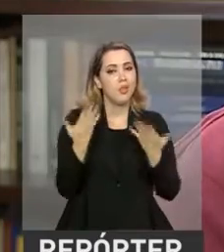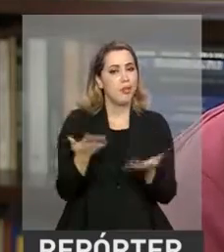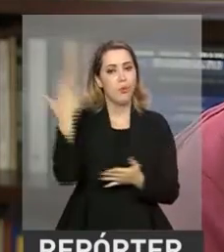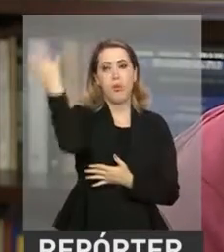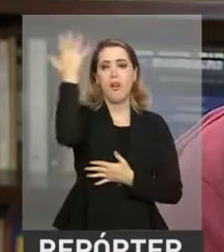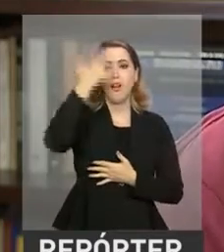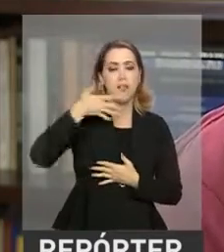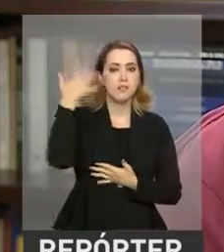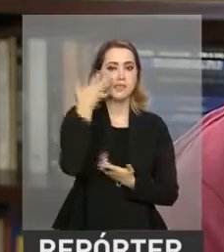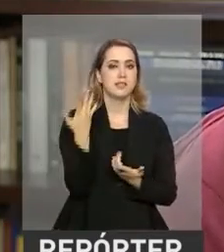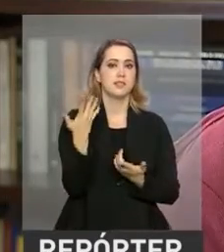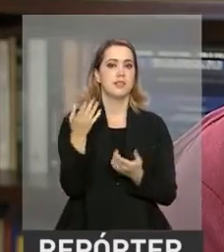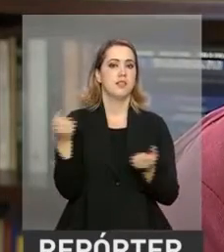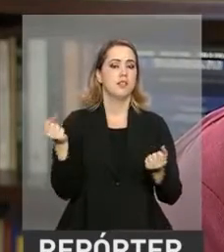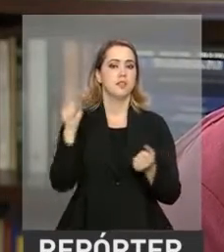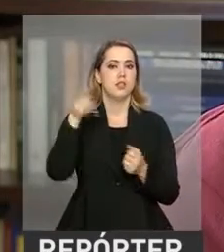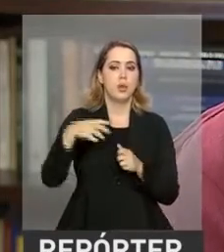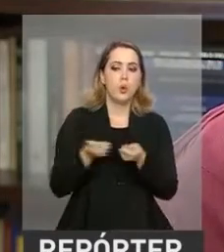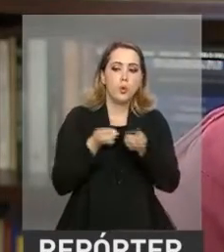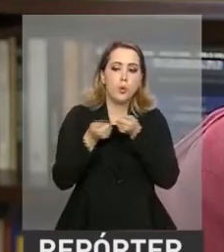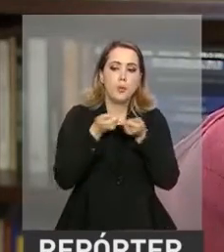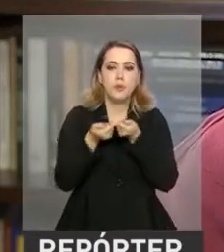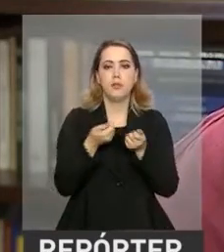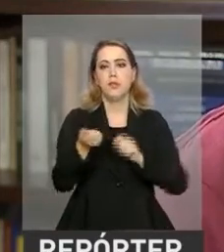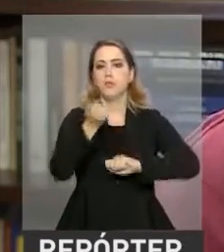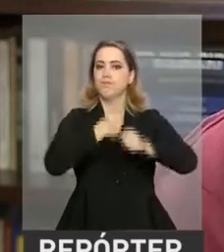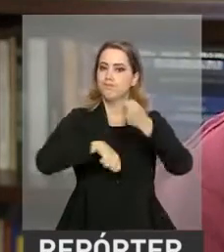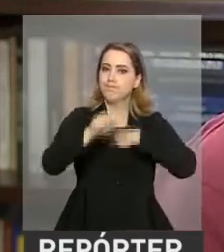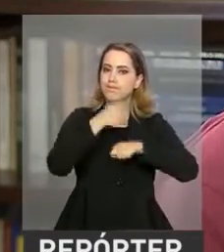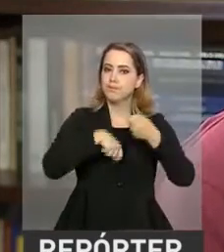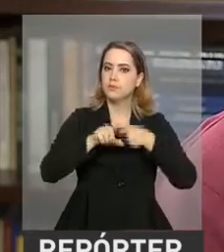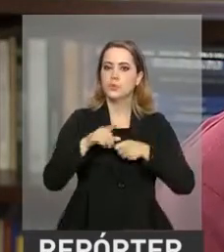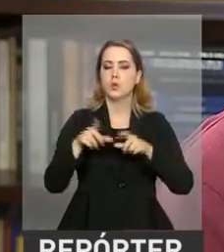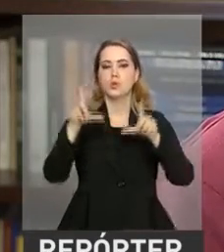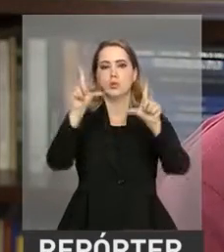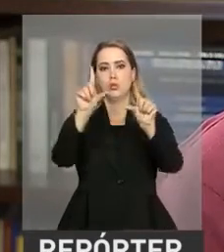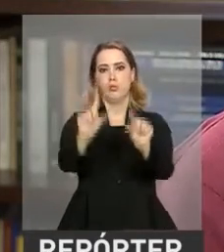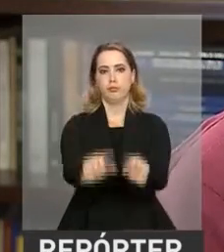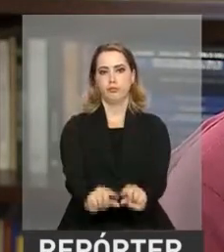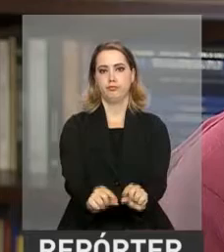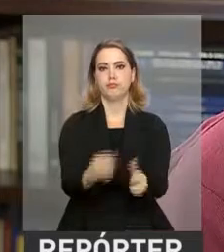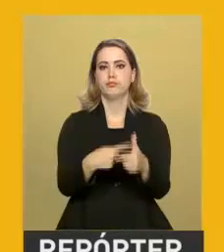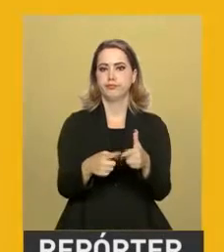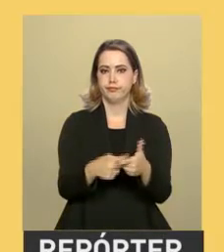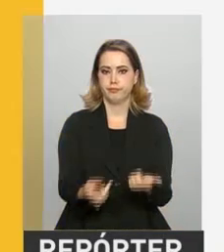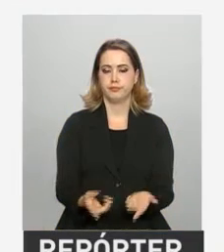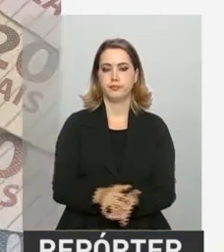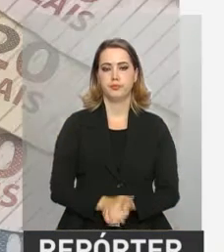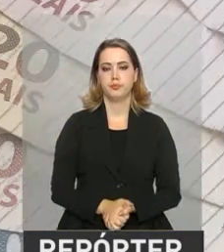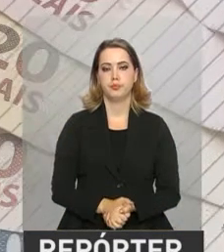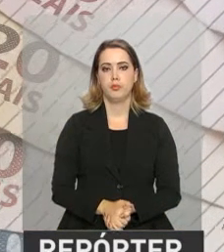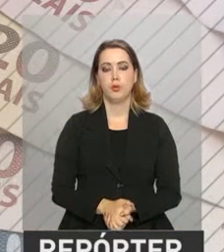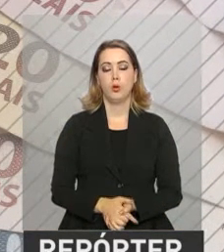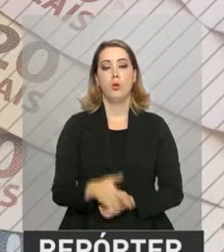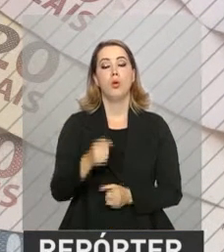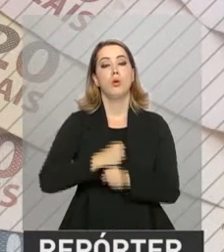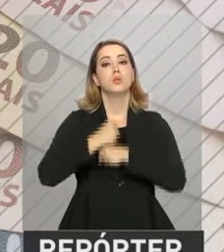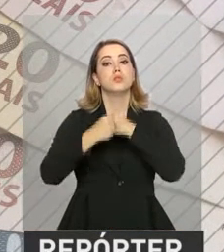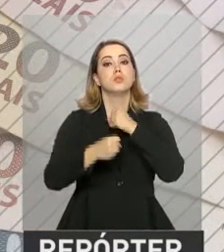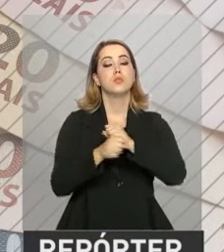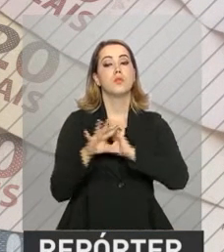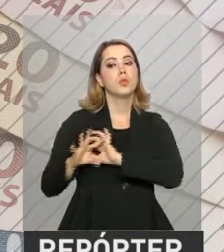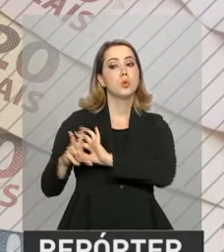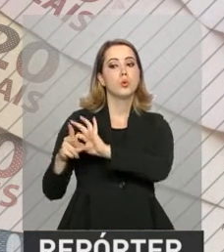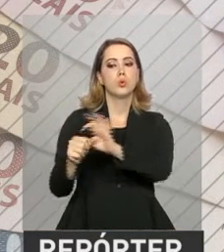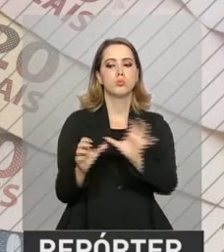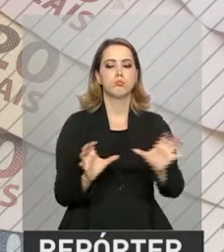tem uma economia sob controle automaticamente o risco país vai vai continuar caindo para 2017 todas as